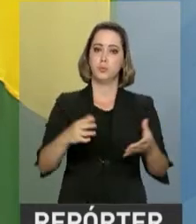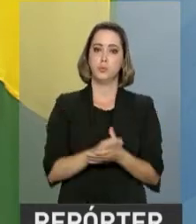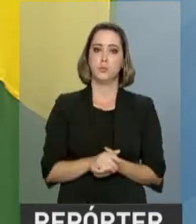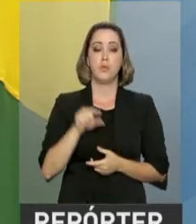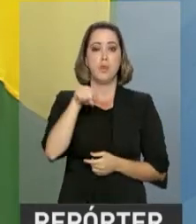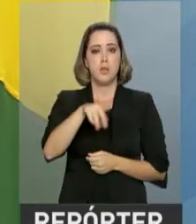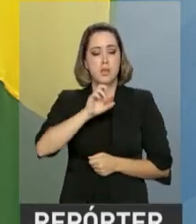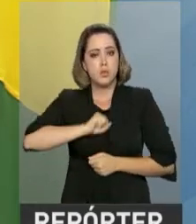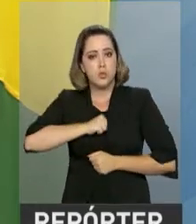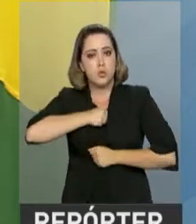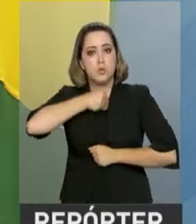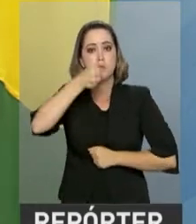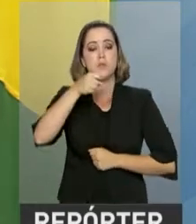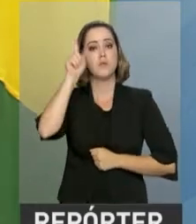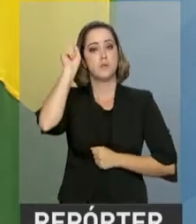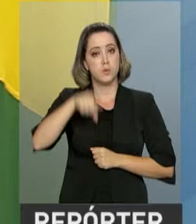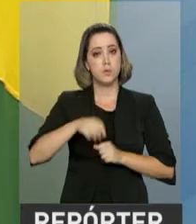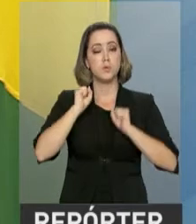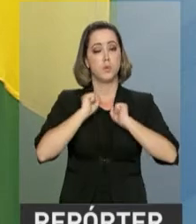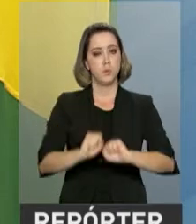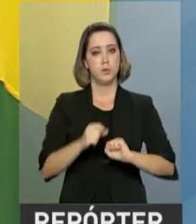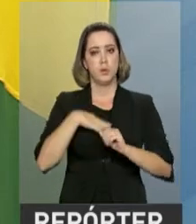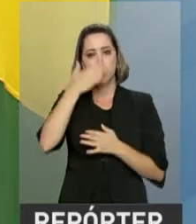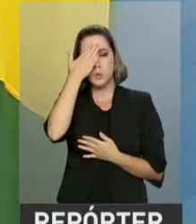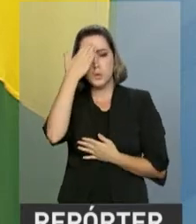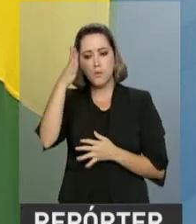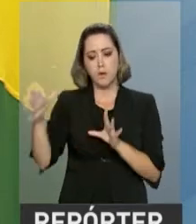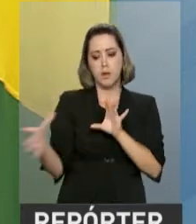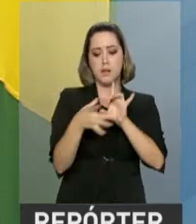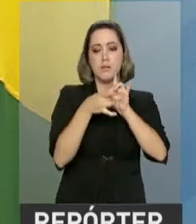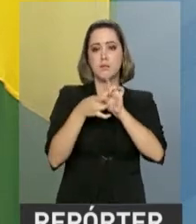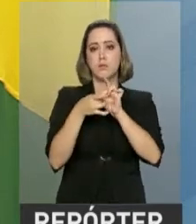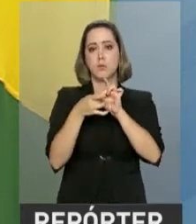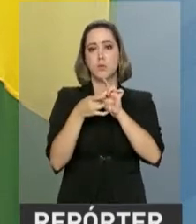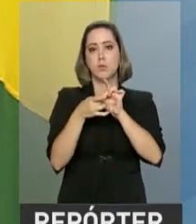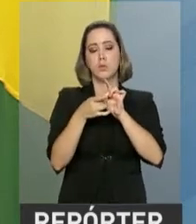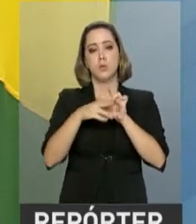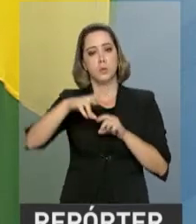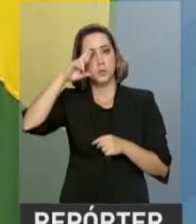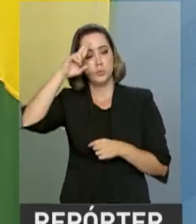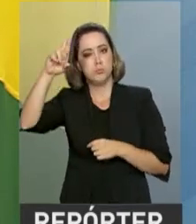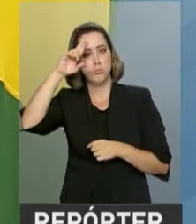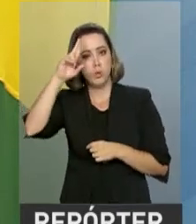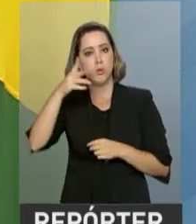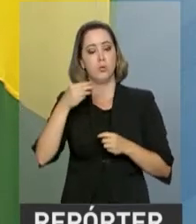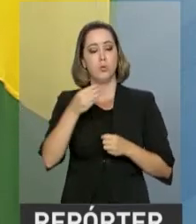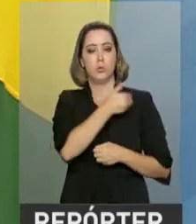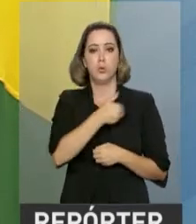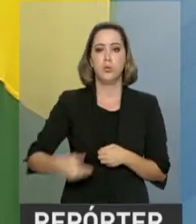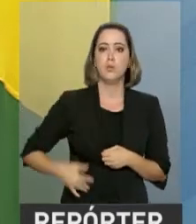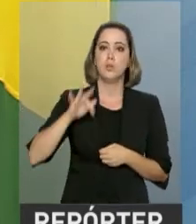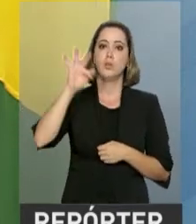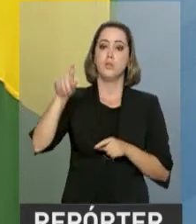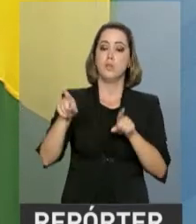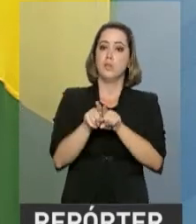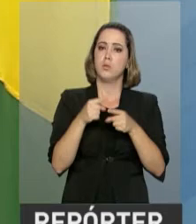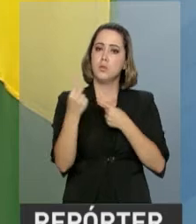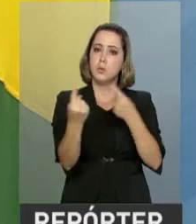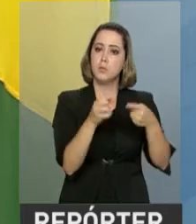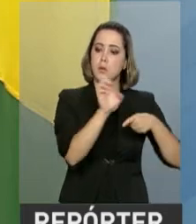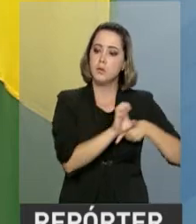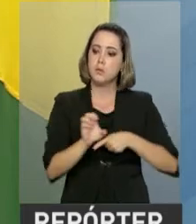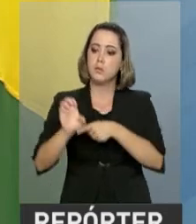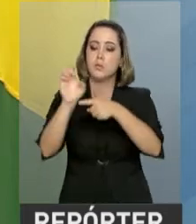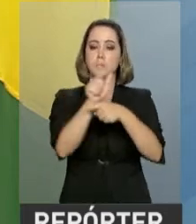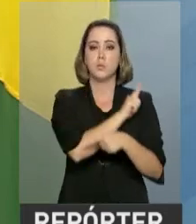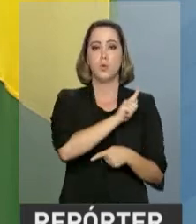Esse esforço conjunto tem sido possível graças à aliança entre as autoridades federais e as lideranças estaduais,